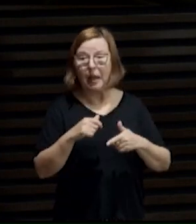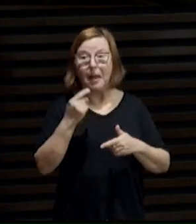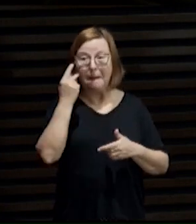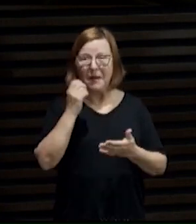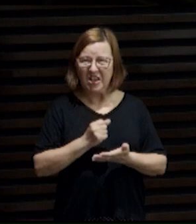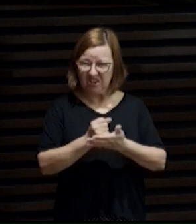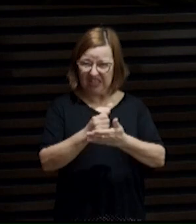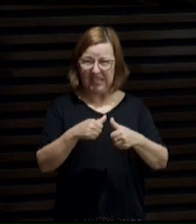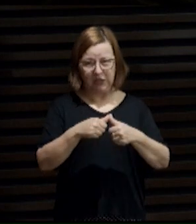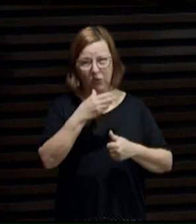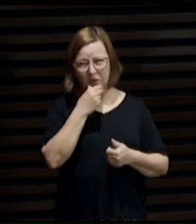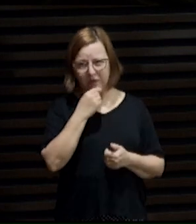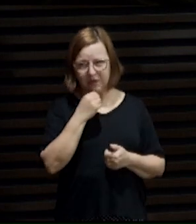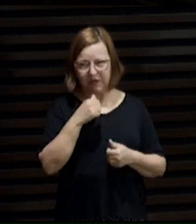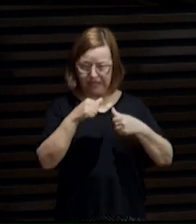É isso que você quer para a sua vida?